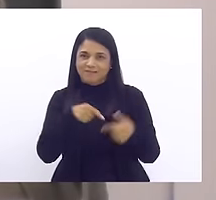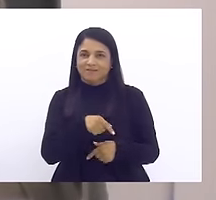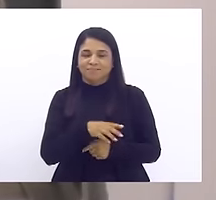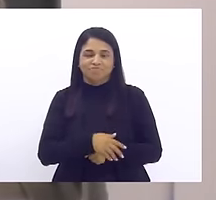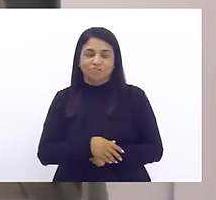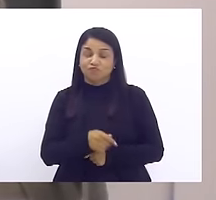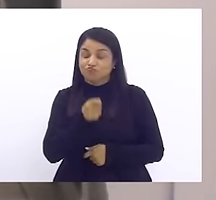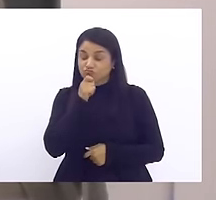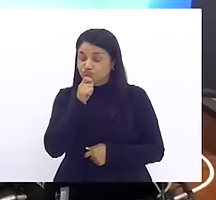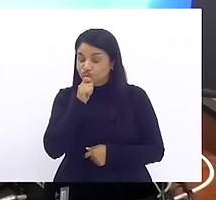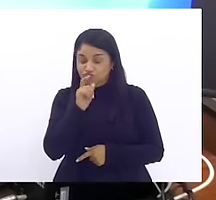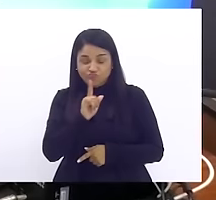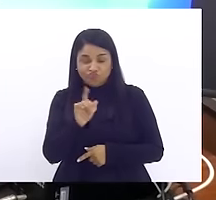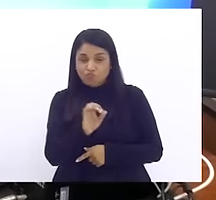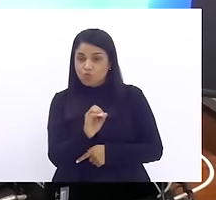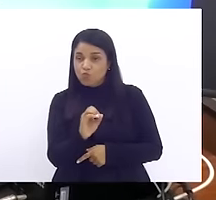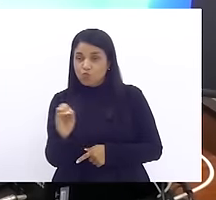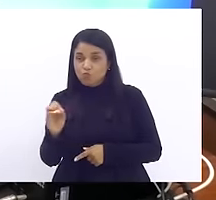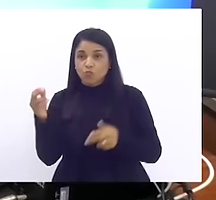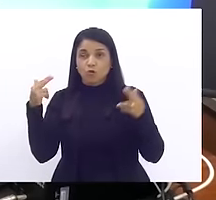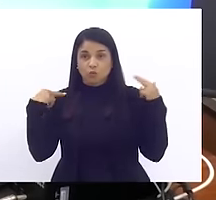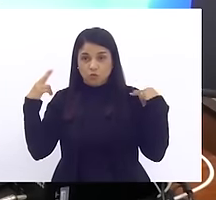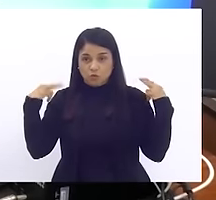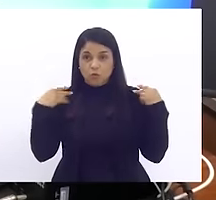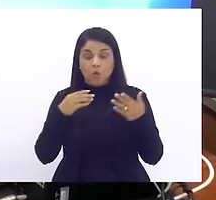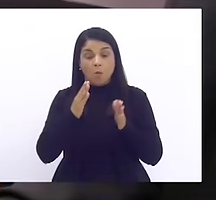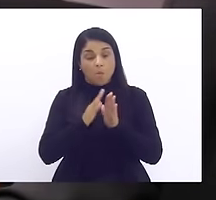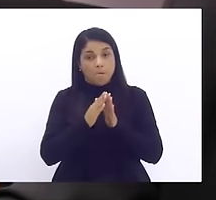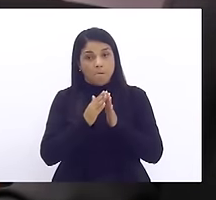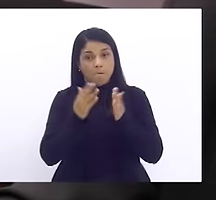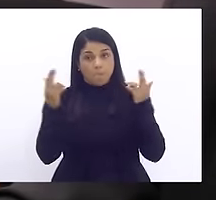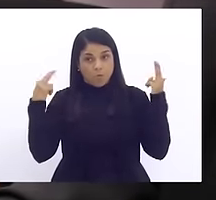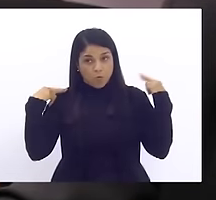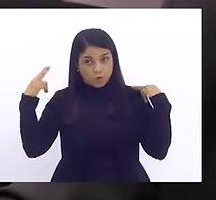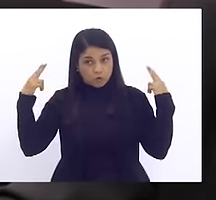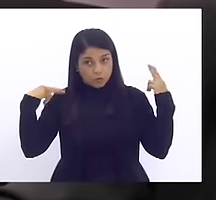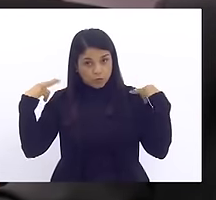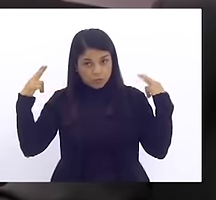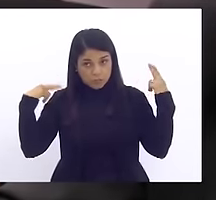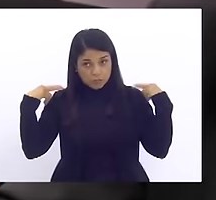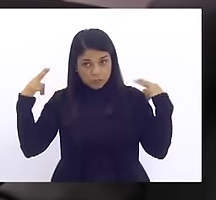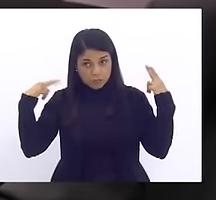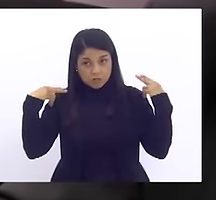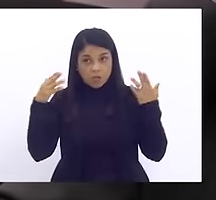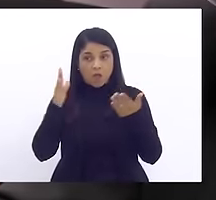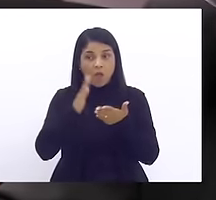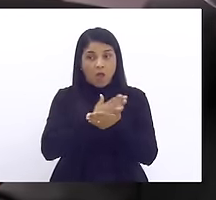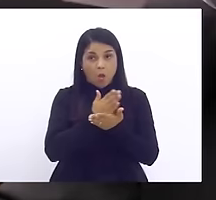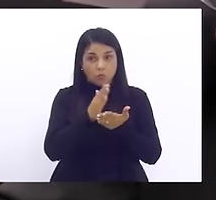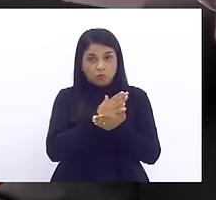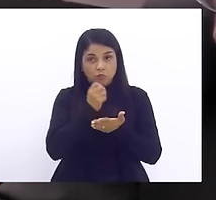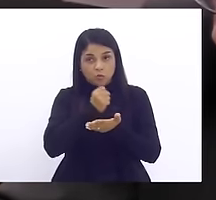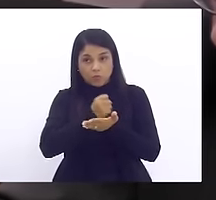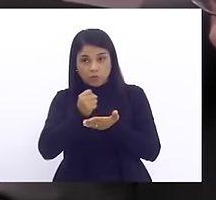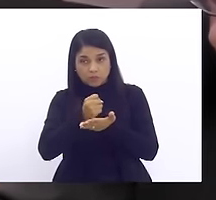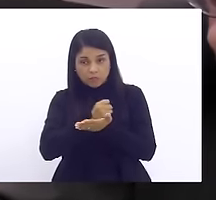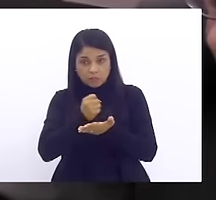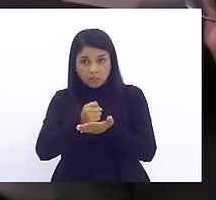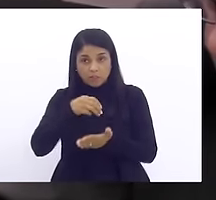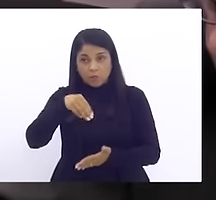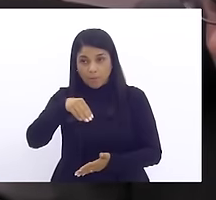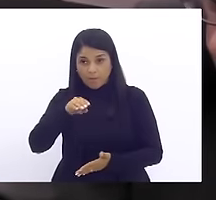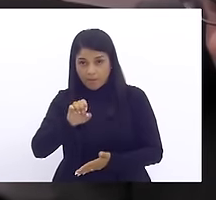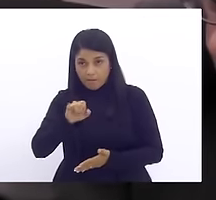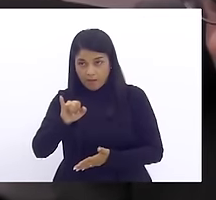Presidente os nossos motoristas nenhum motoristas Alguns são contratados por meio viu